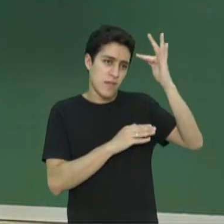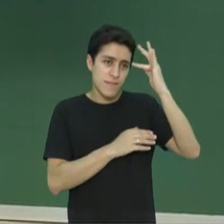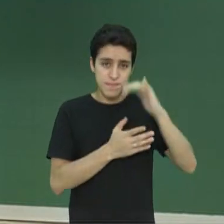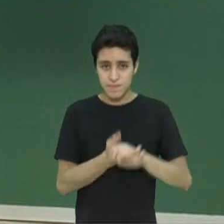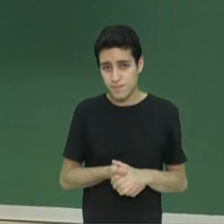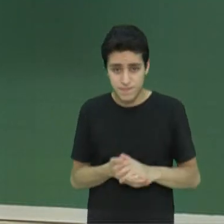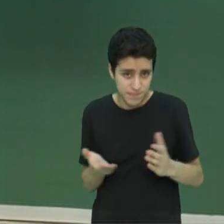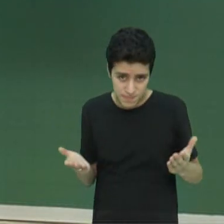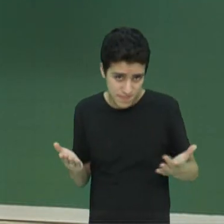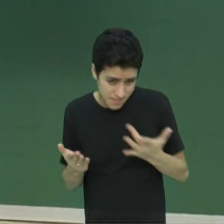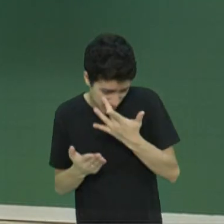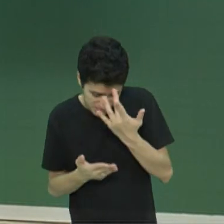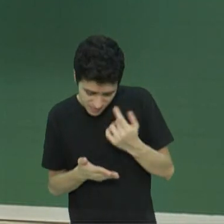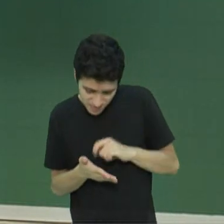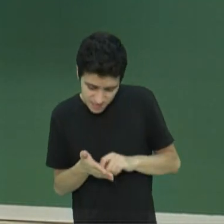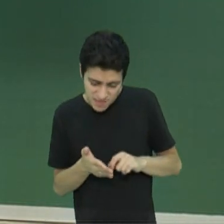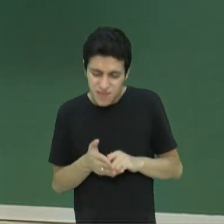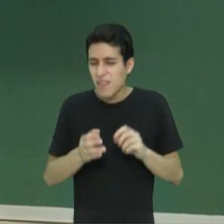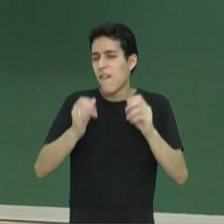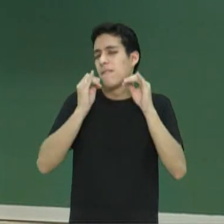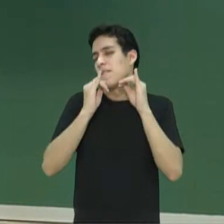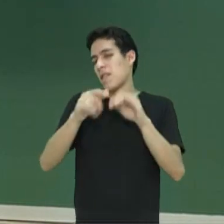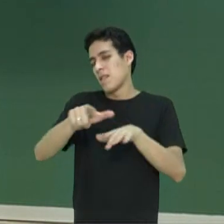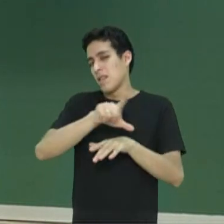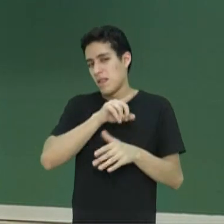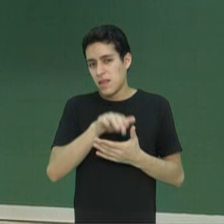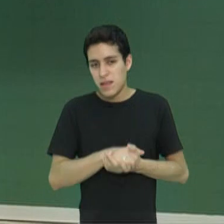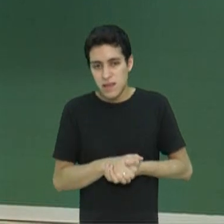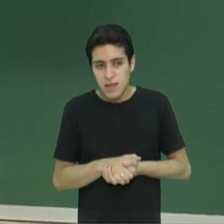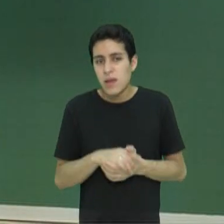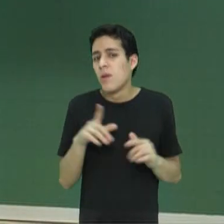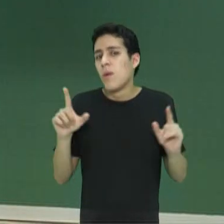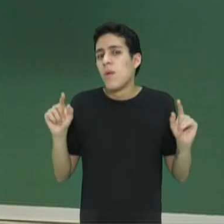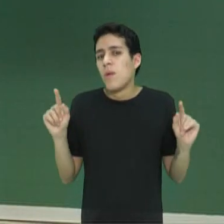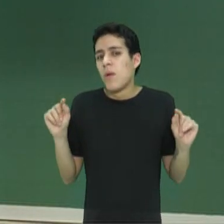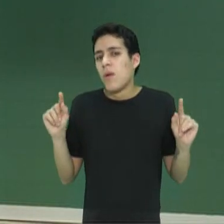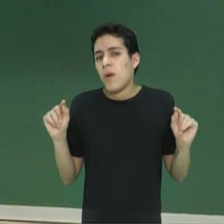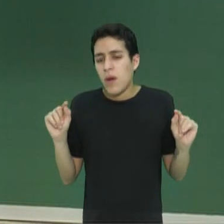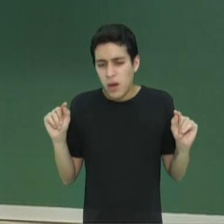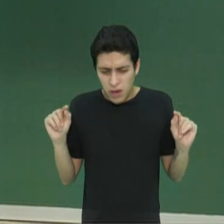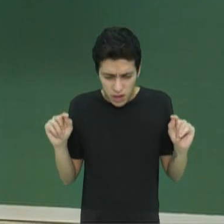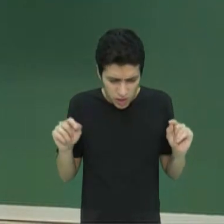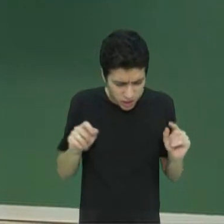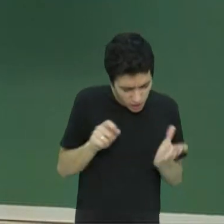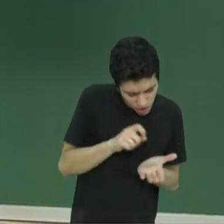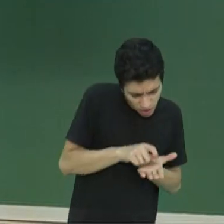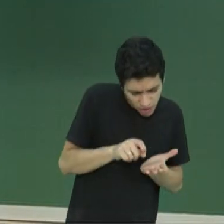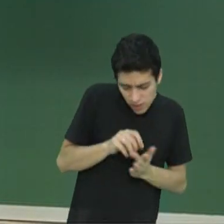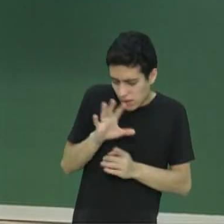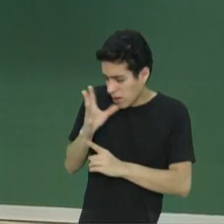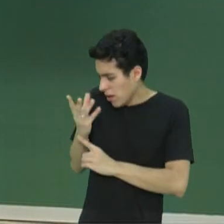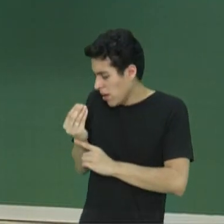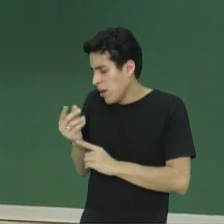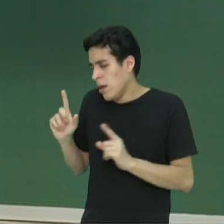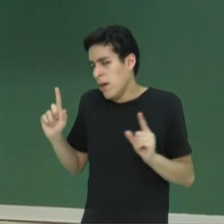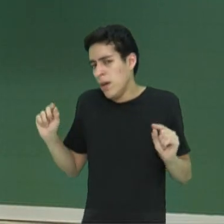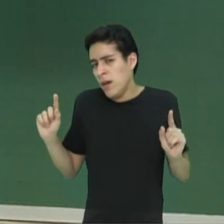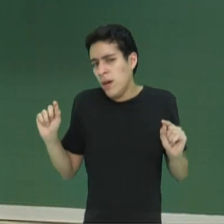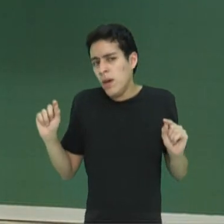já dá a deixa. Ele está dizendo que os escritos e a pintura,